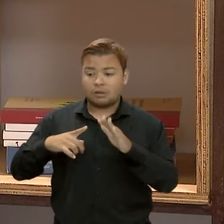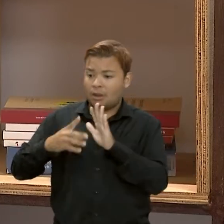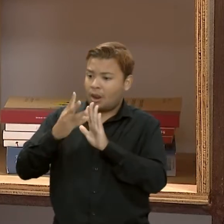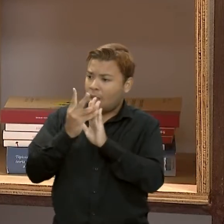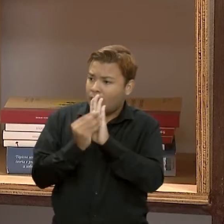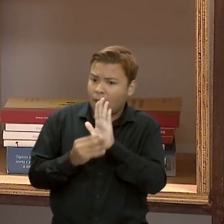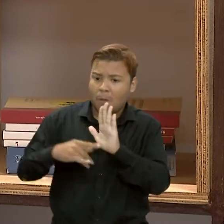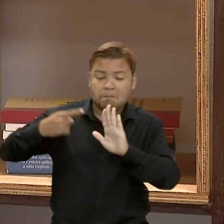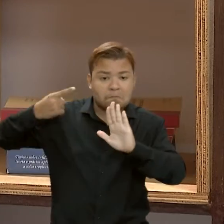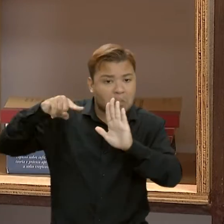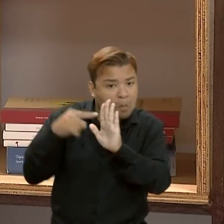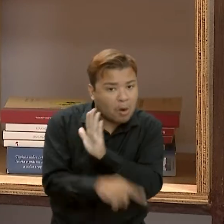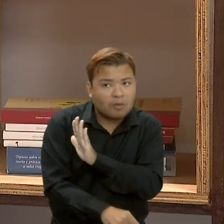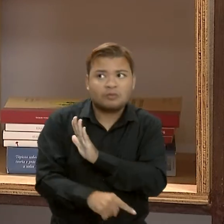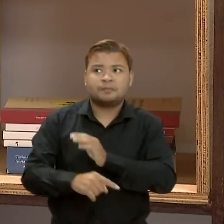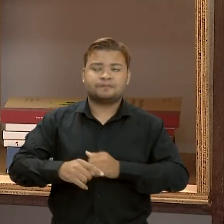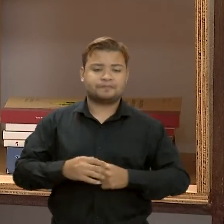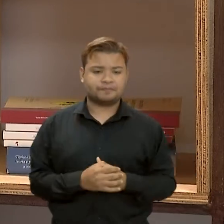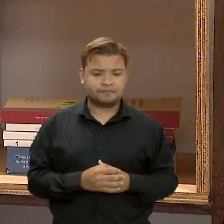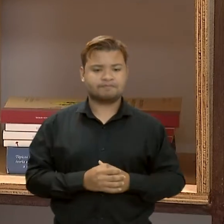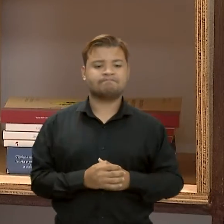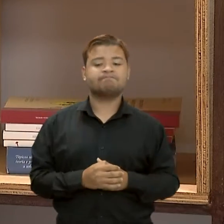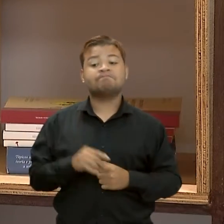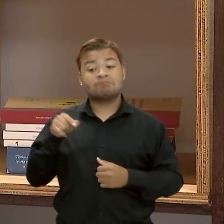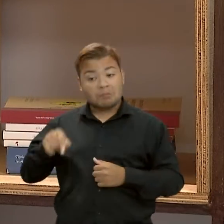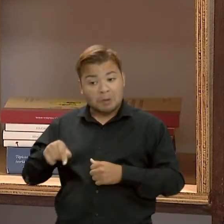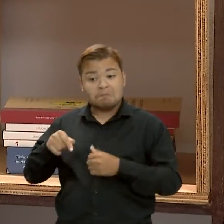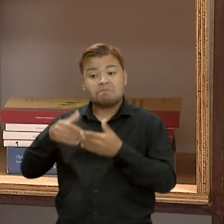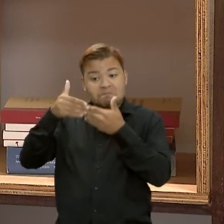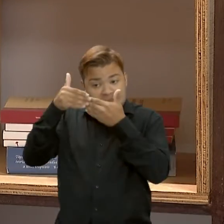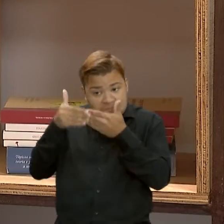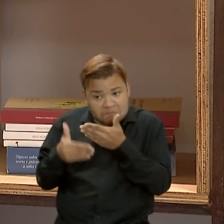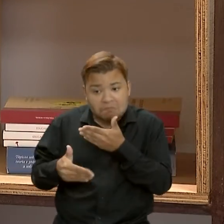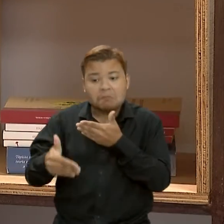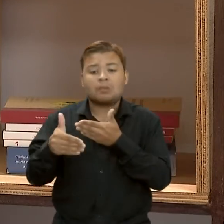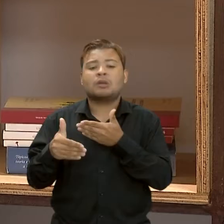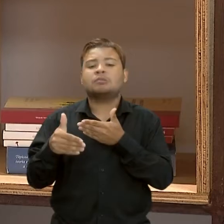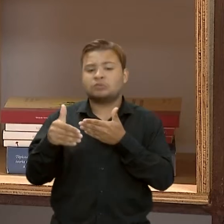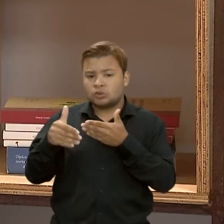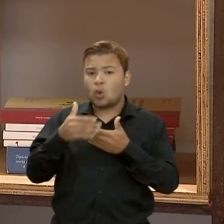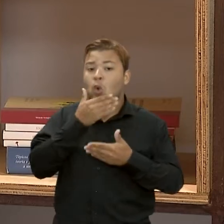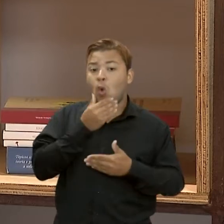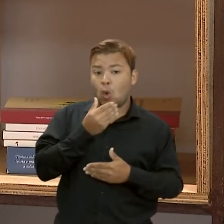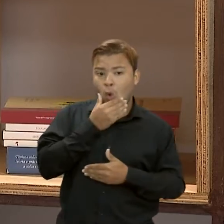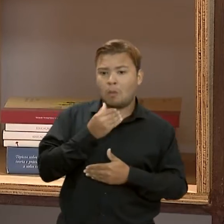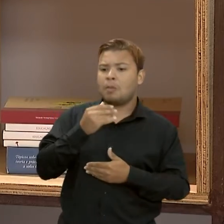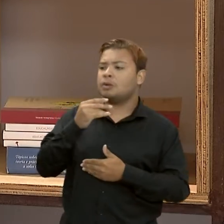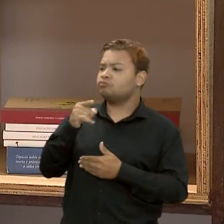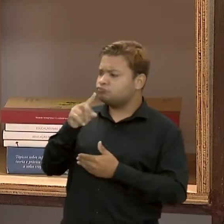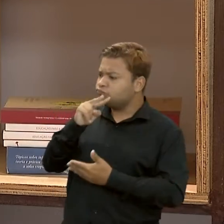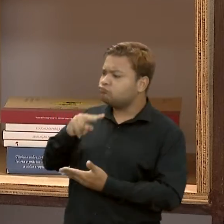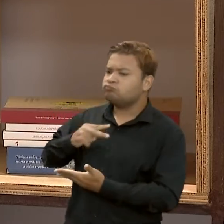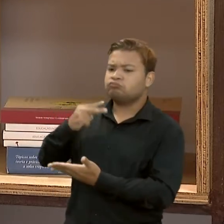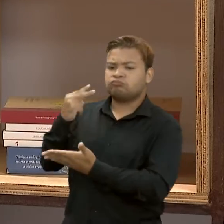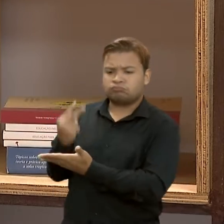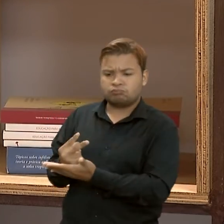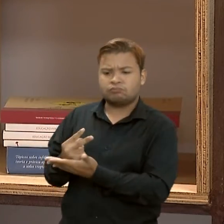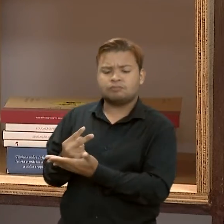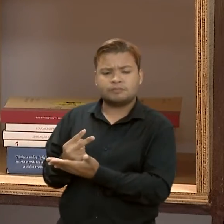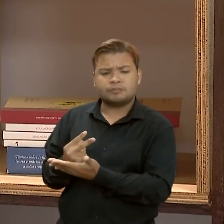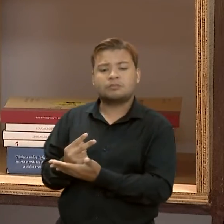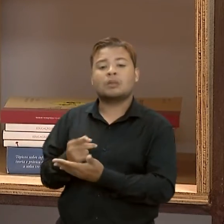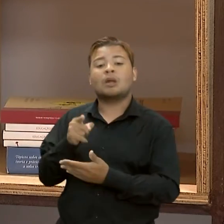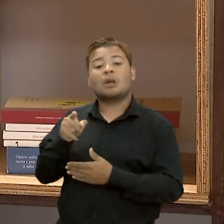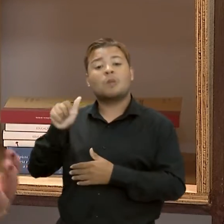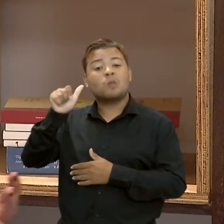grande. E a partir disso daí, a partir desse reconhecimento, ela